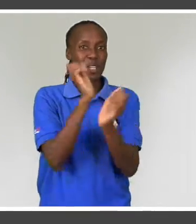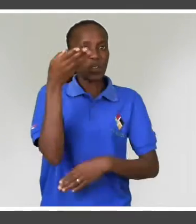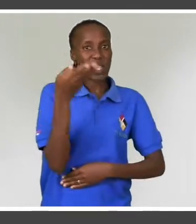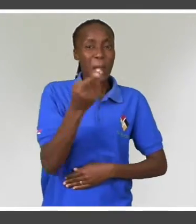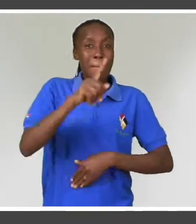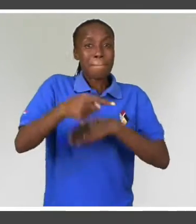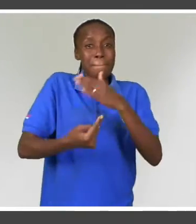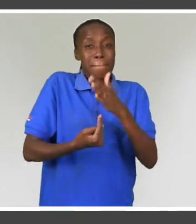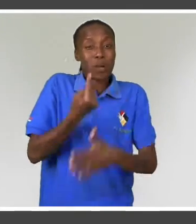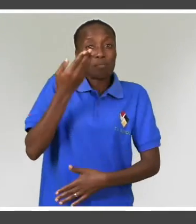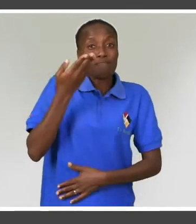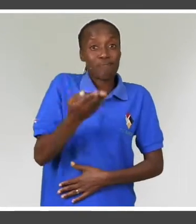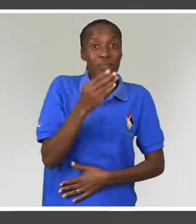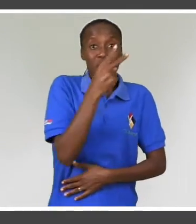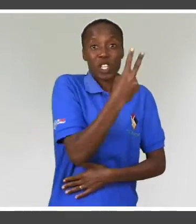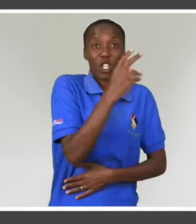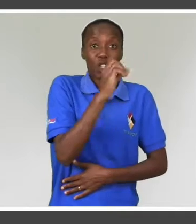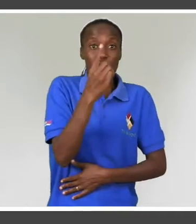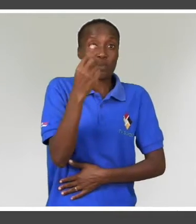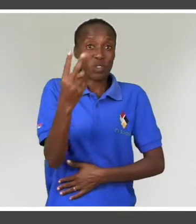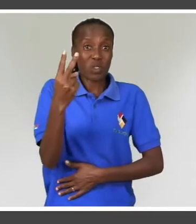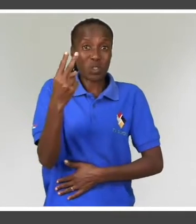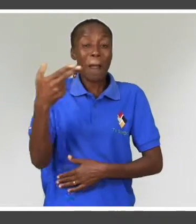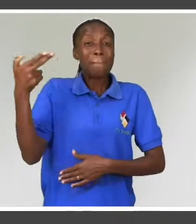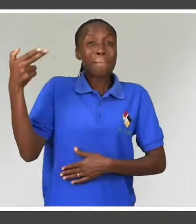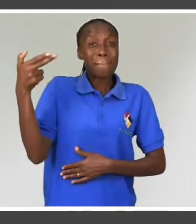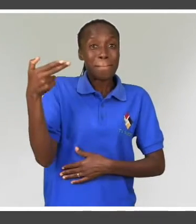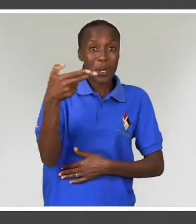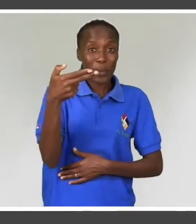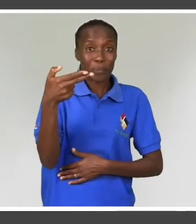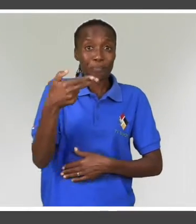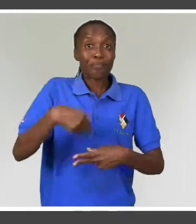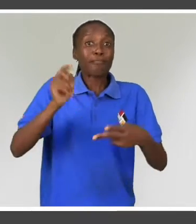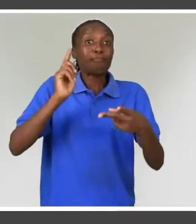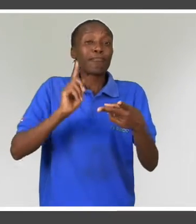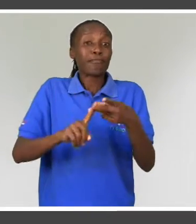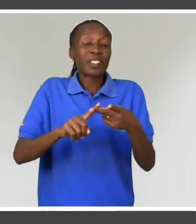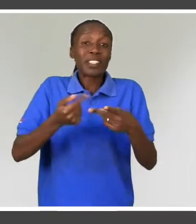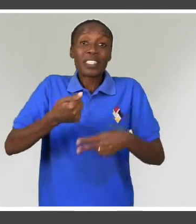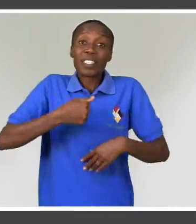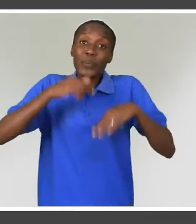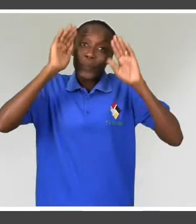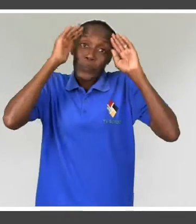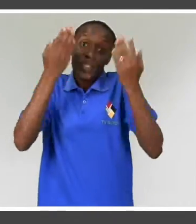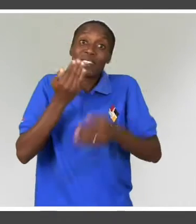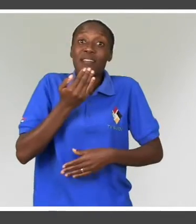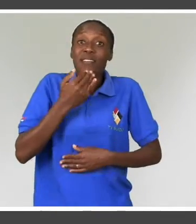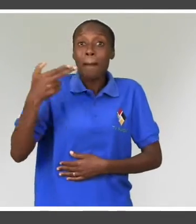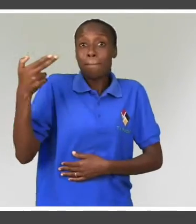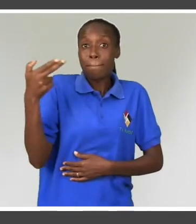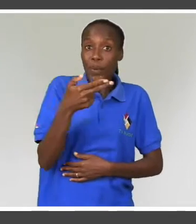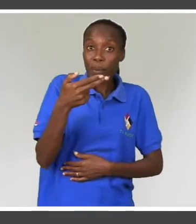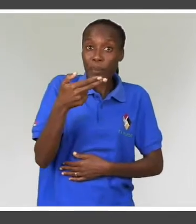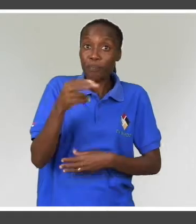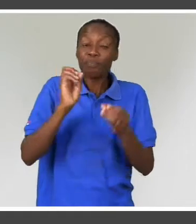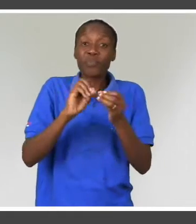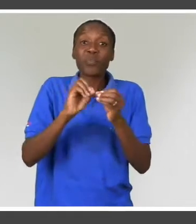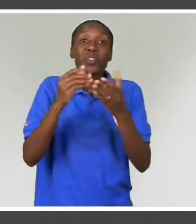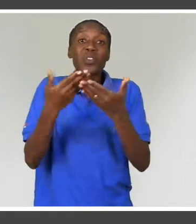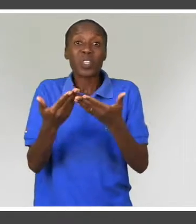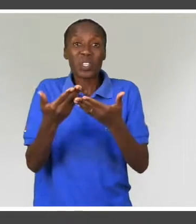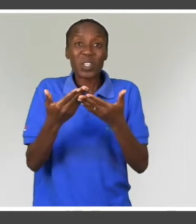Fiquei preso porque eu tive esse acidente em 2012. Foi uma bala perdida. Eu nem sei quem é que antes foi.